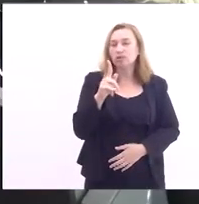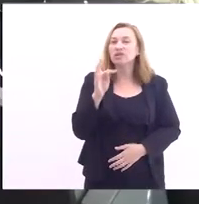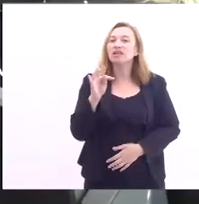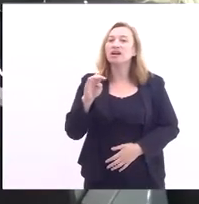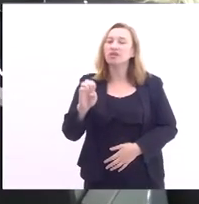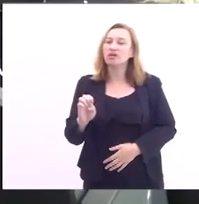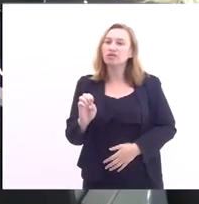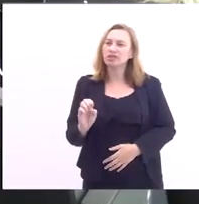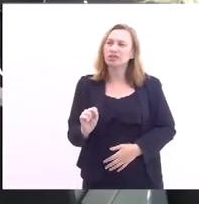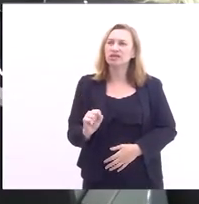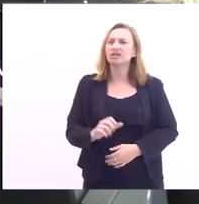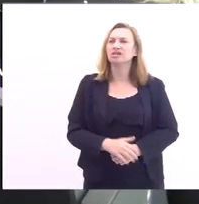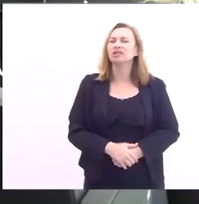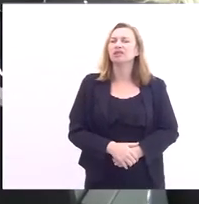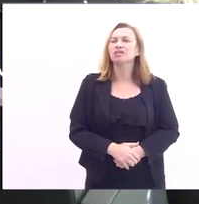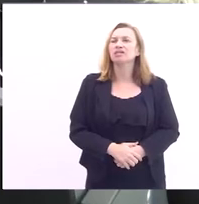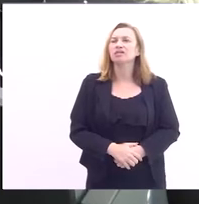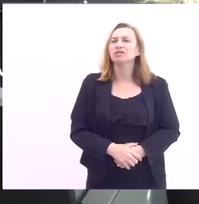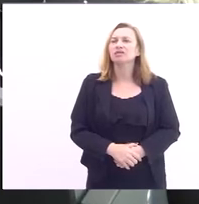Pérez.